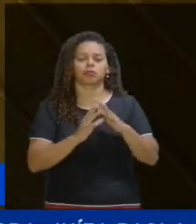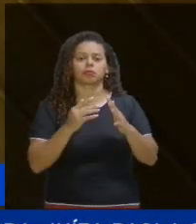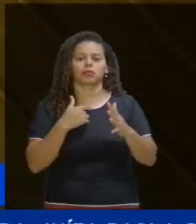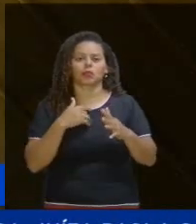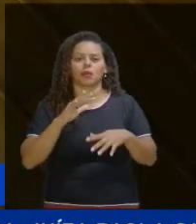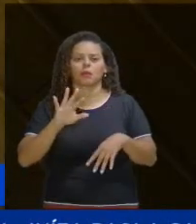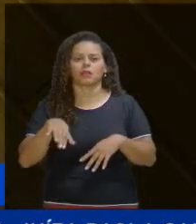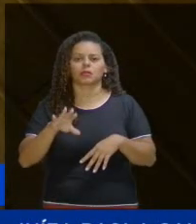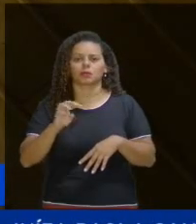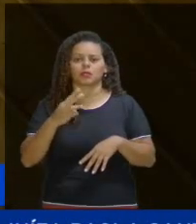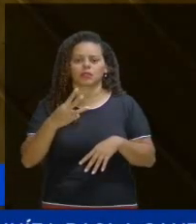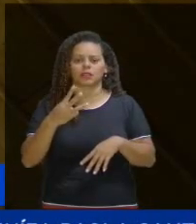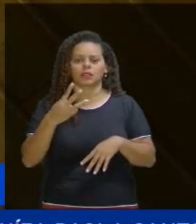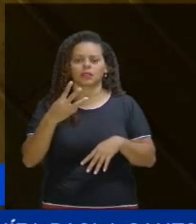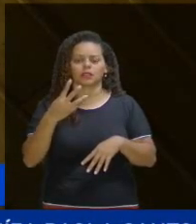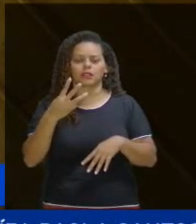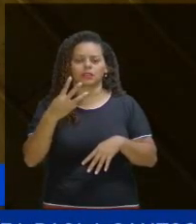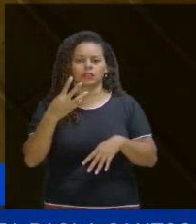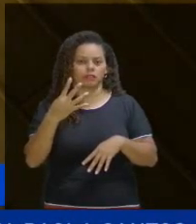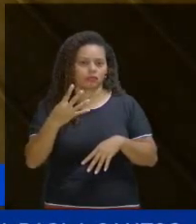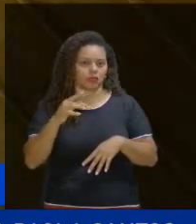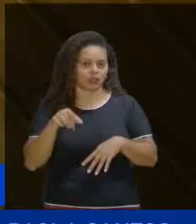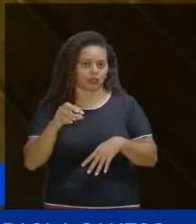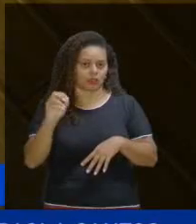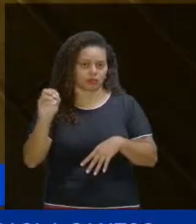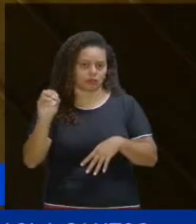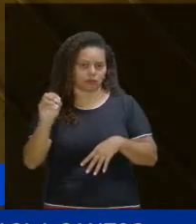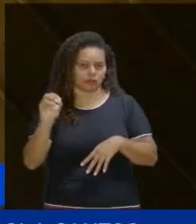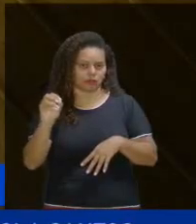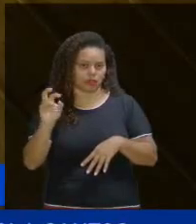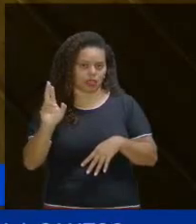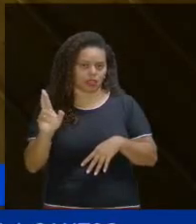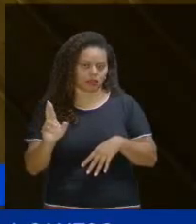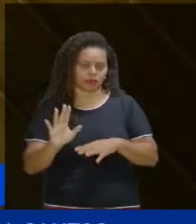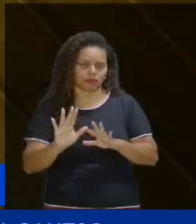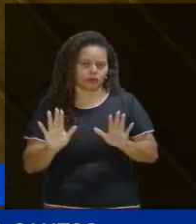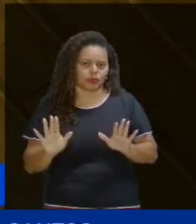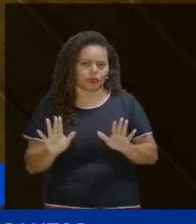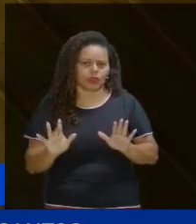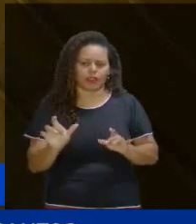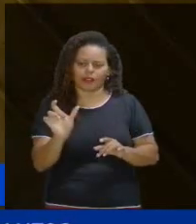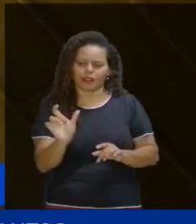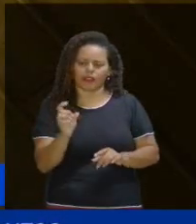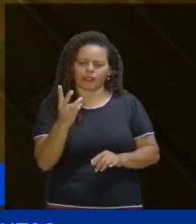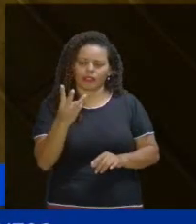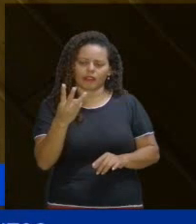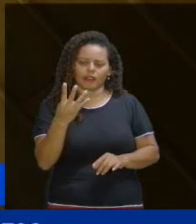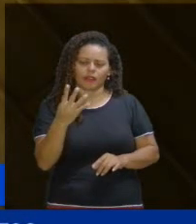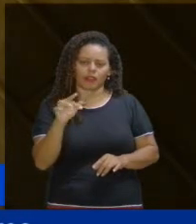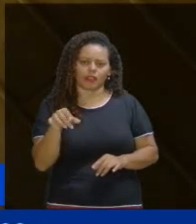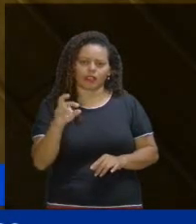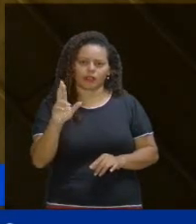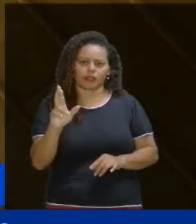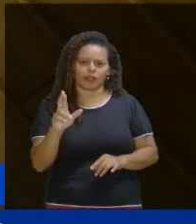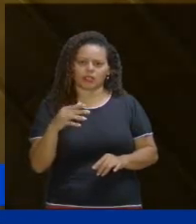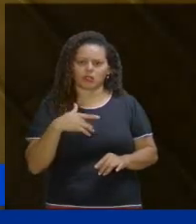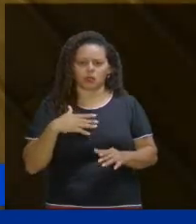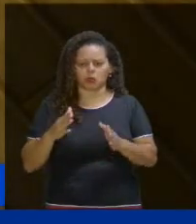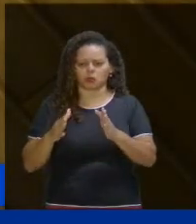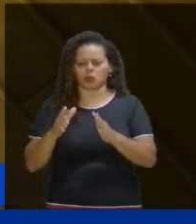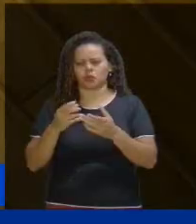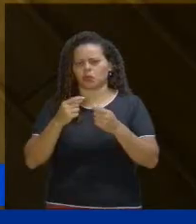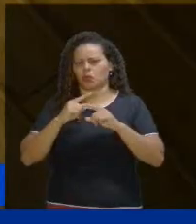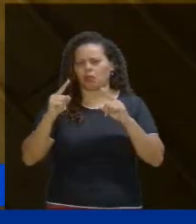de R$34. Essa diferença que teria sido discutido dentro dos autos do processo. Um